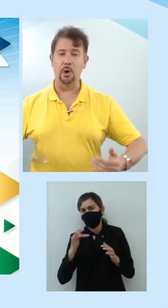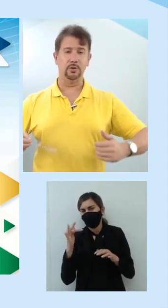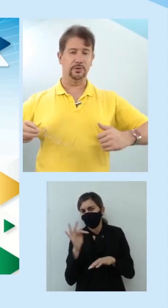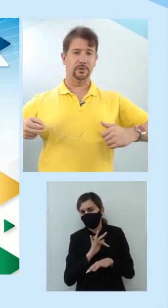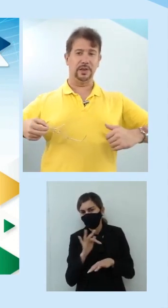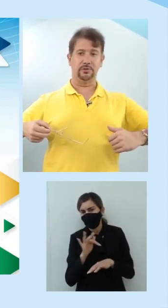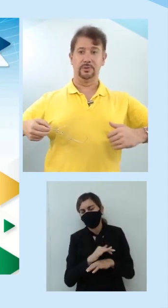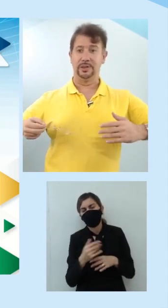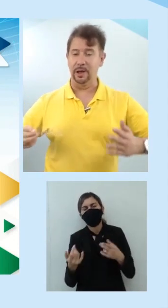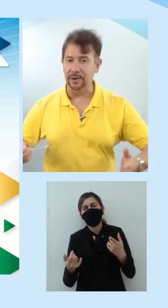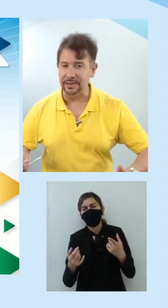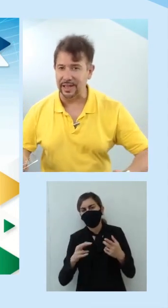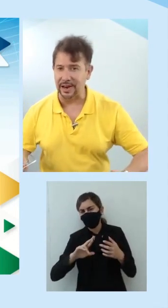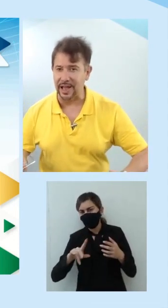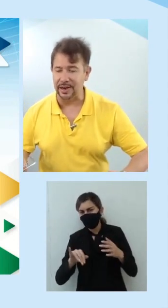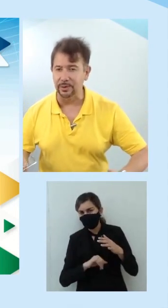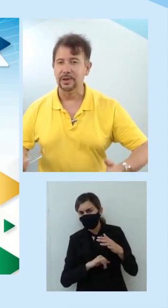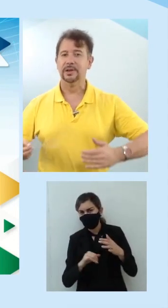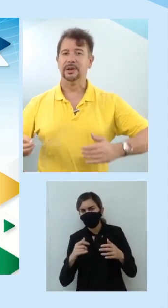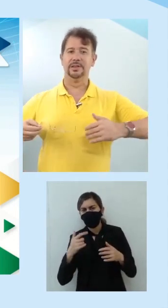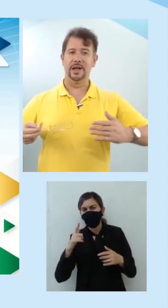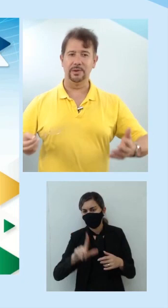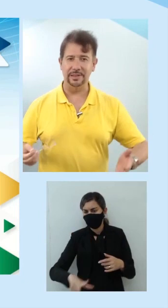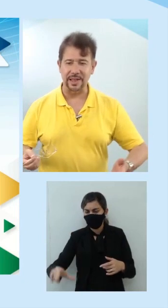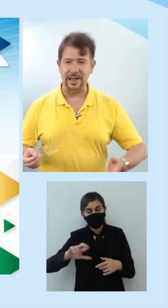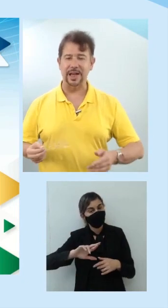formal ou seu texto não literário,